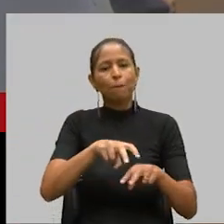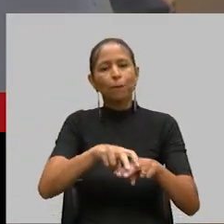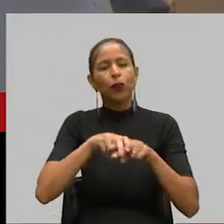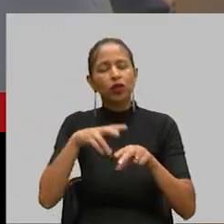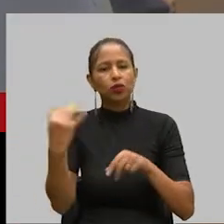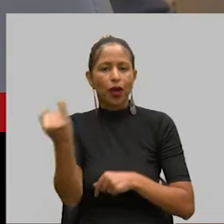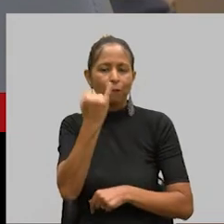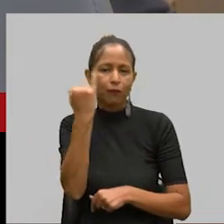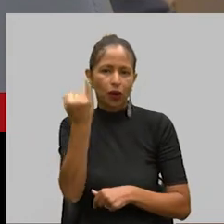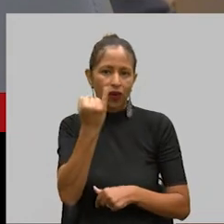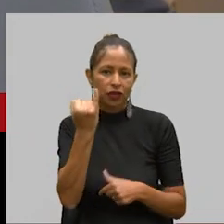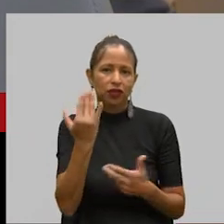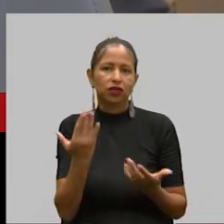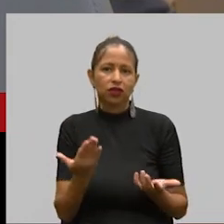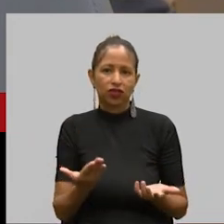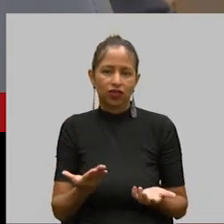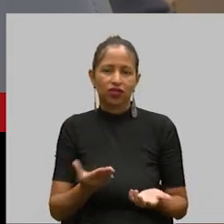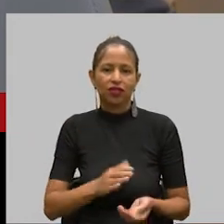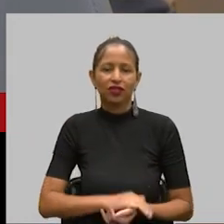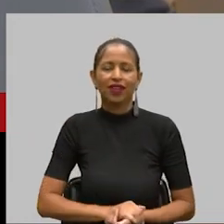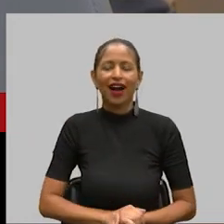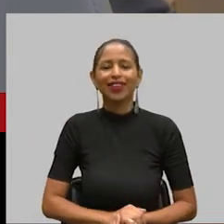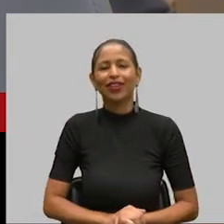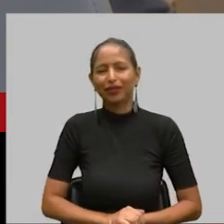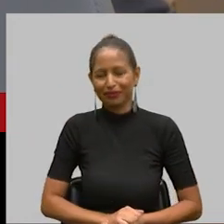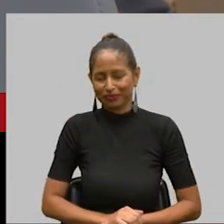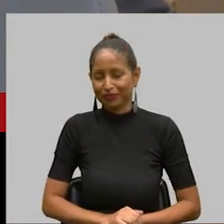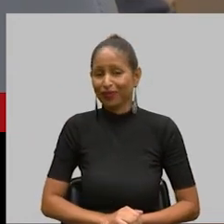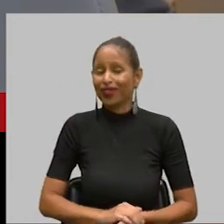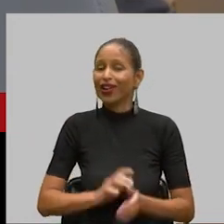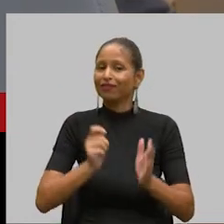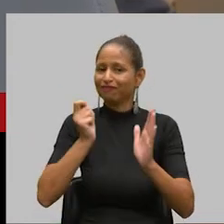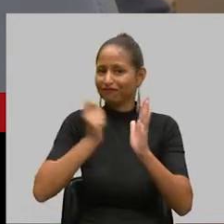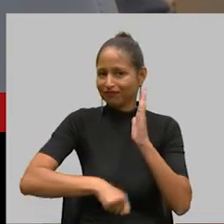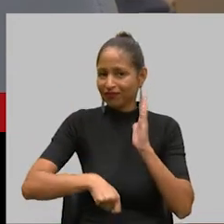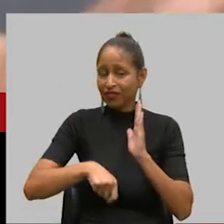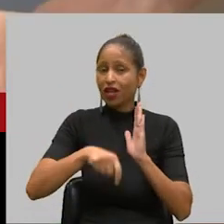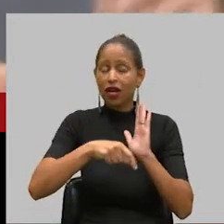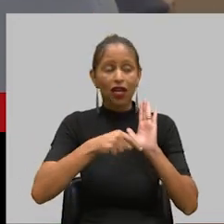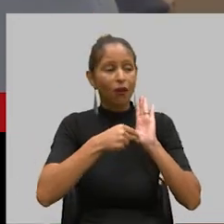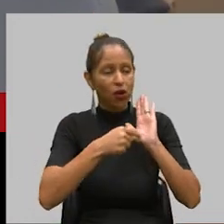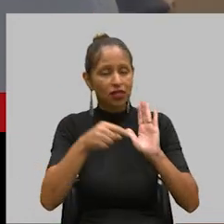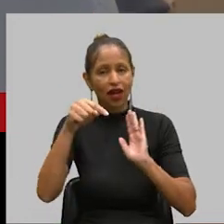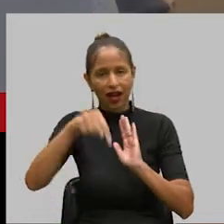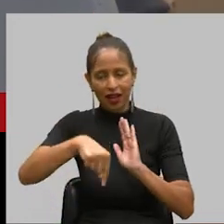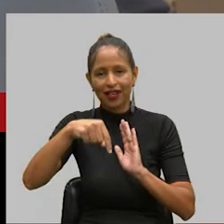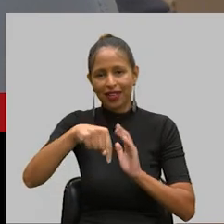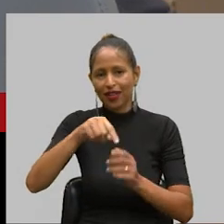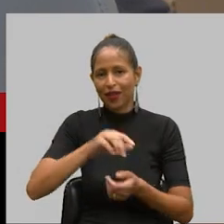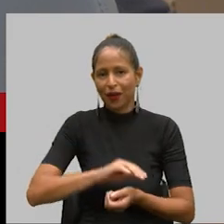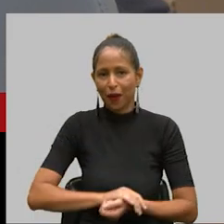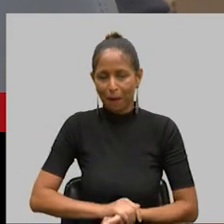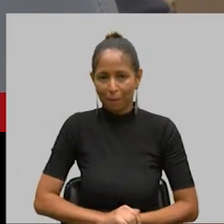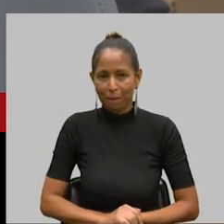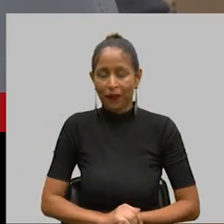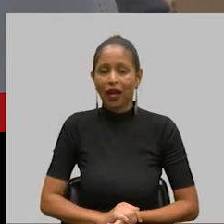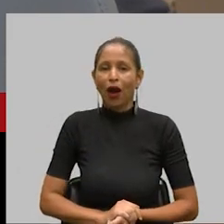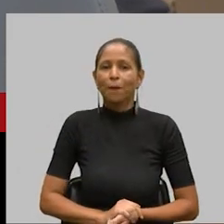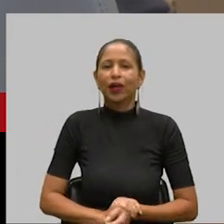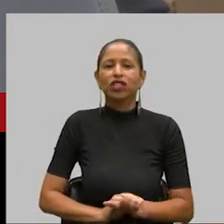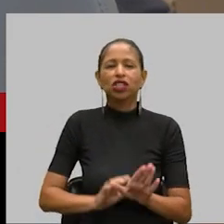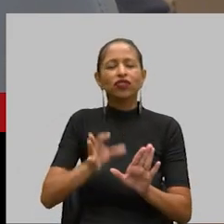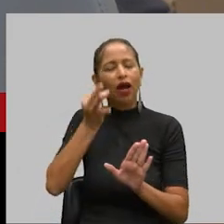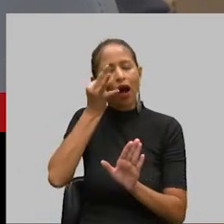importantíssimo para nós né então eu quero registrar aqui deixar já minha contribuição aí pro projeto de lei pra gente ficar bem